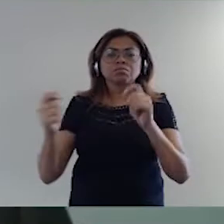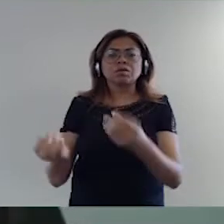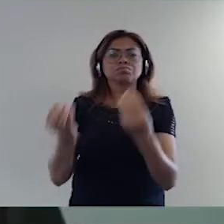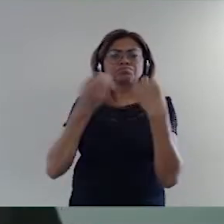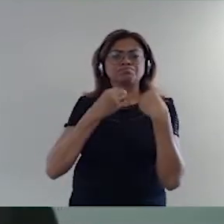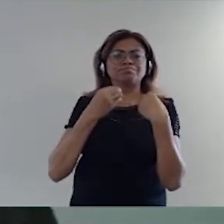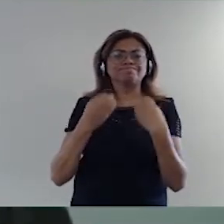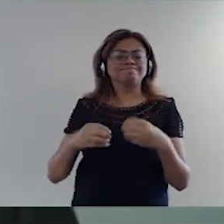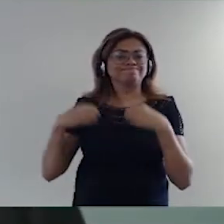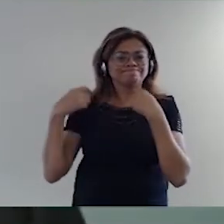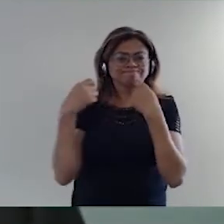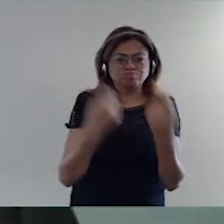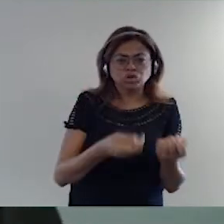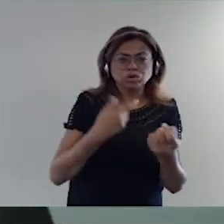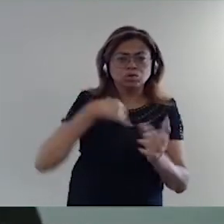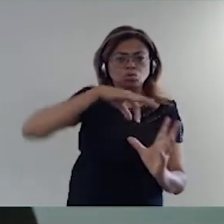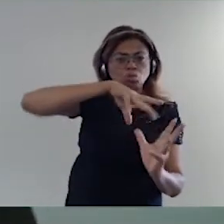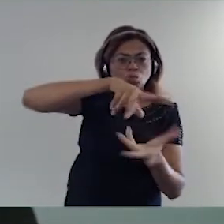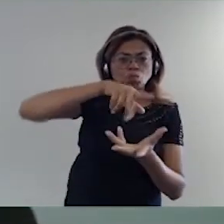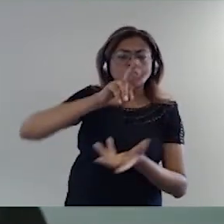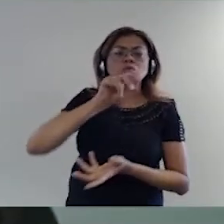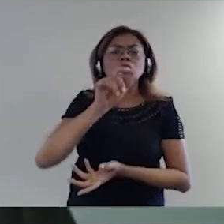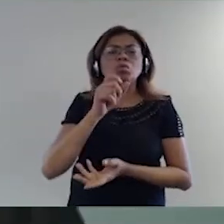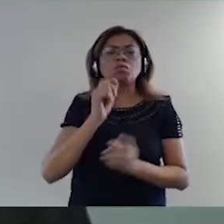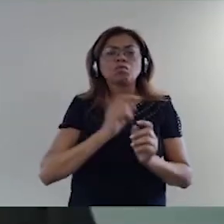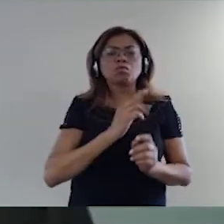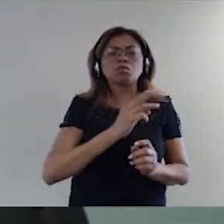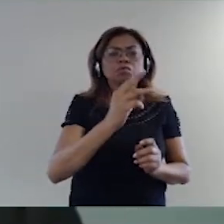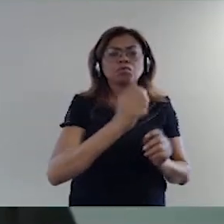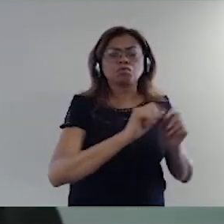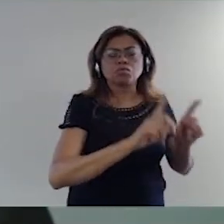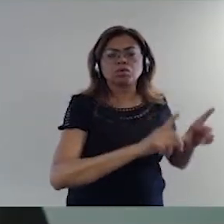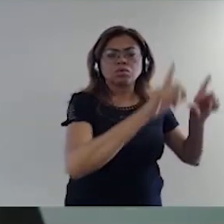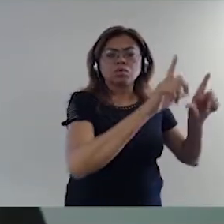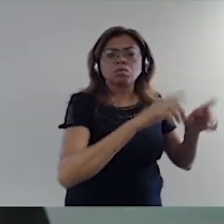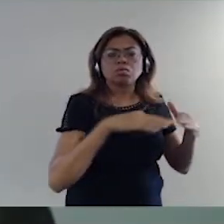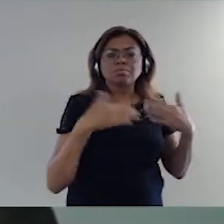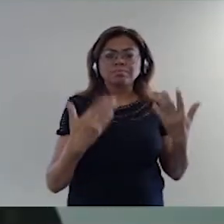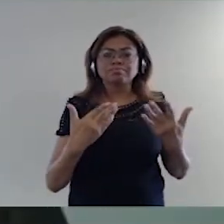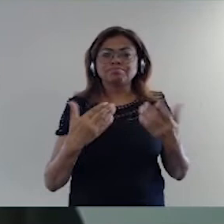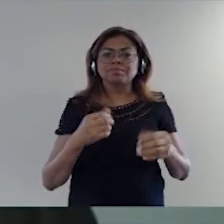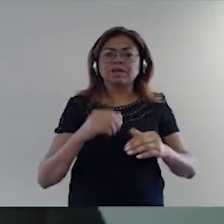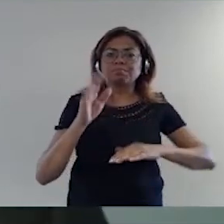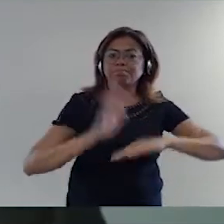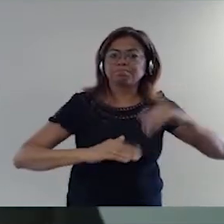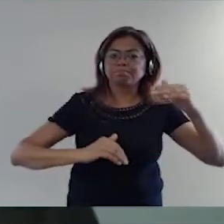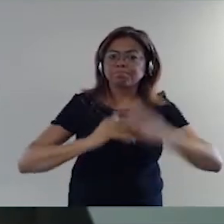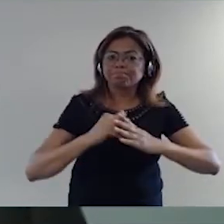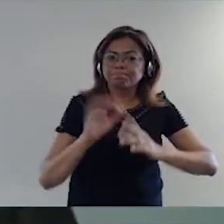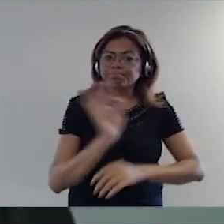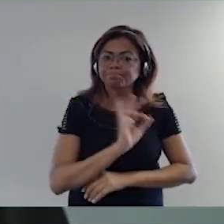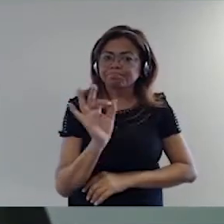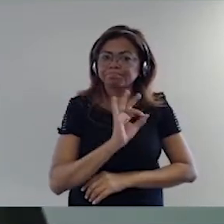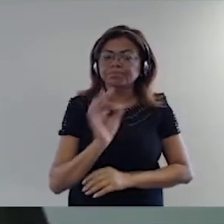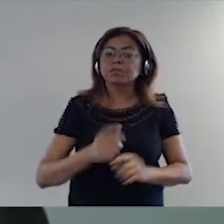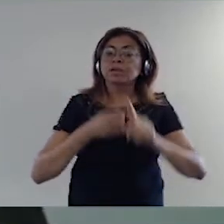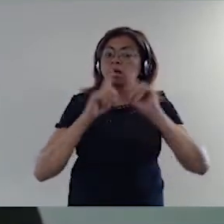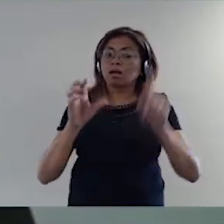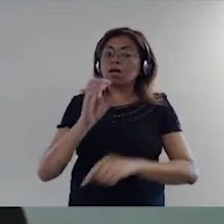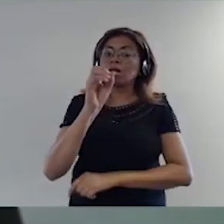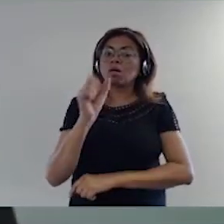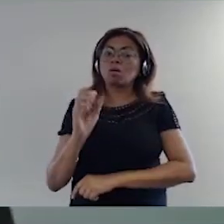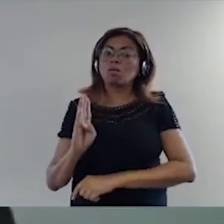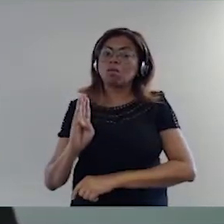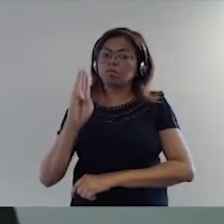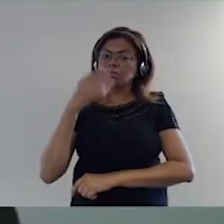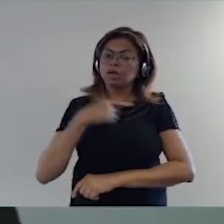mundo virtual sem ter o devido preparo. Claro que a ordem tem tentado fazer a sua parte, tem buscado capacitar a advocacia, e hoje é